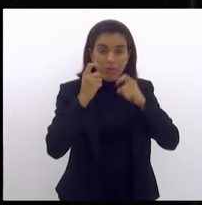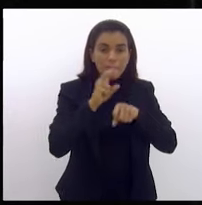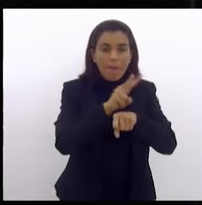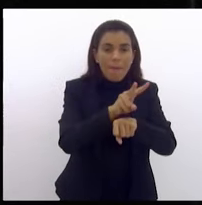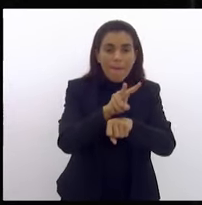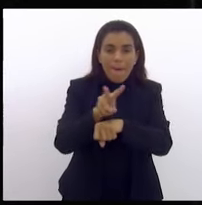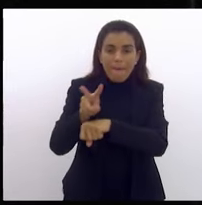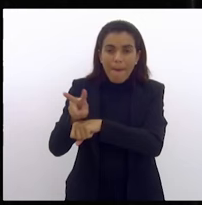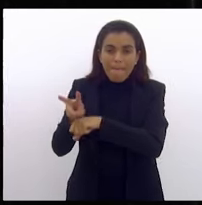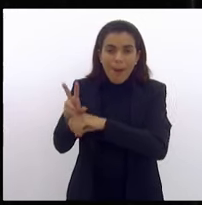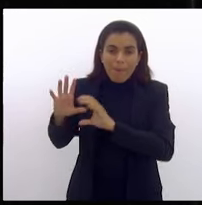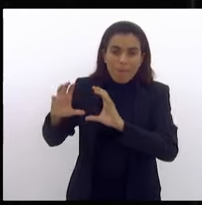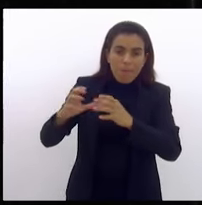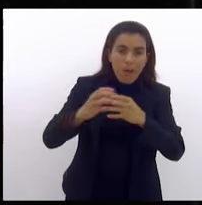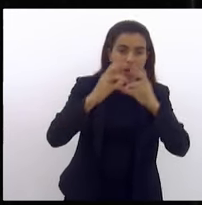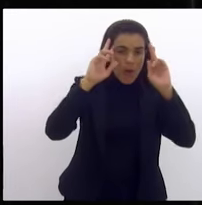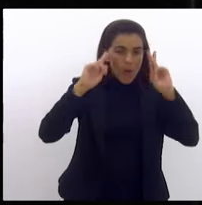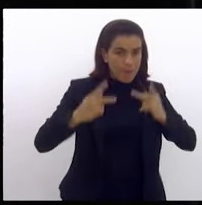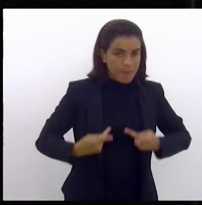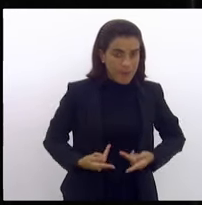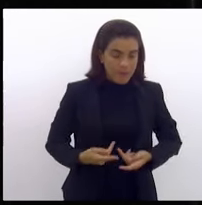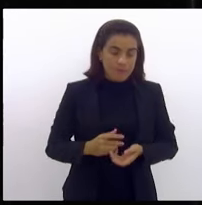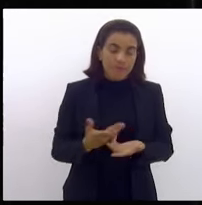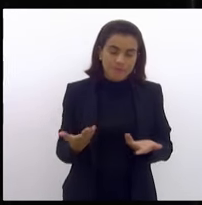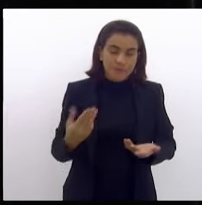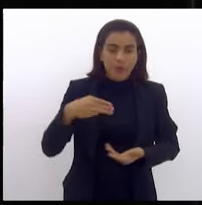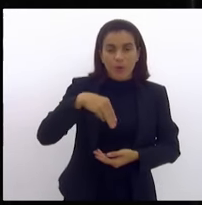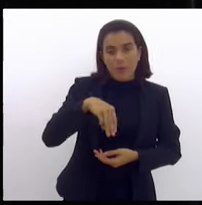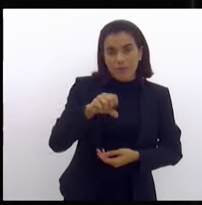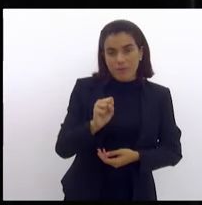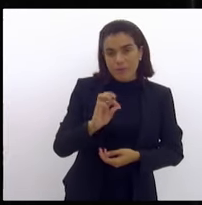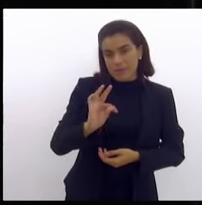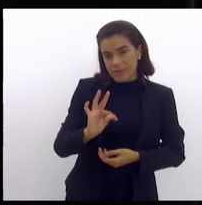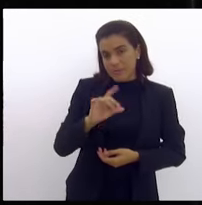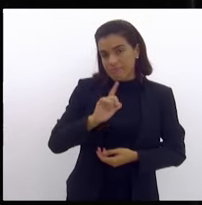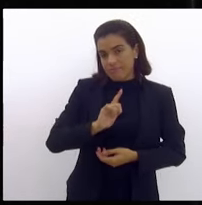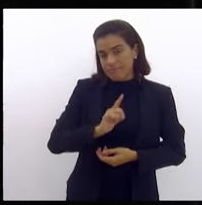o conjunto dos seres humanos que o MST tem.